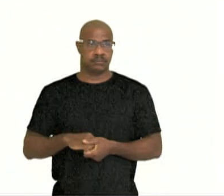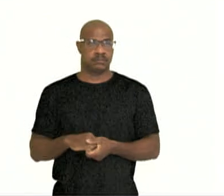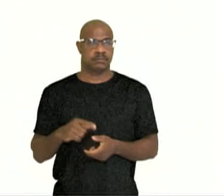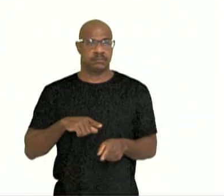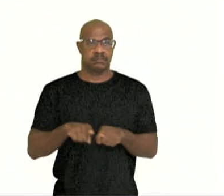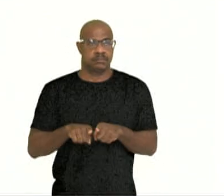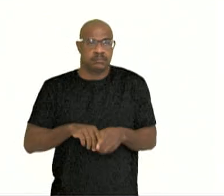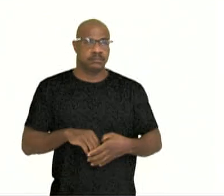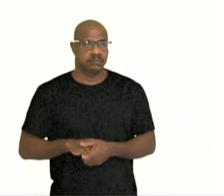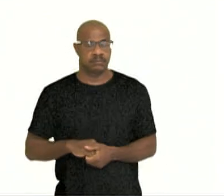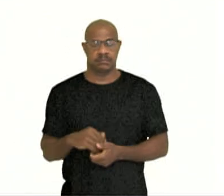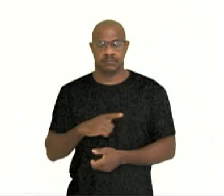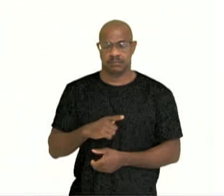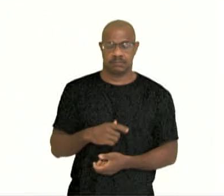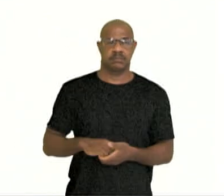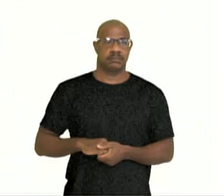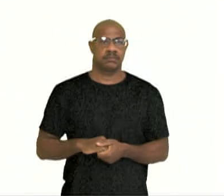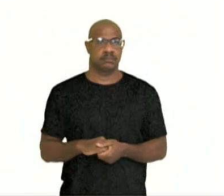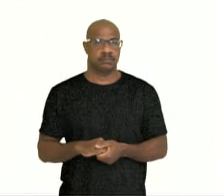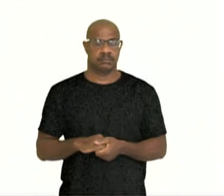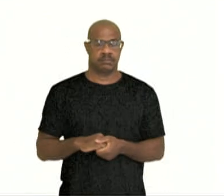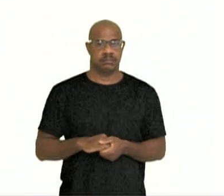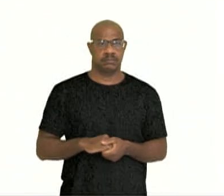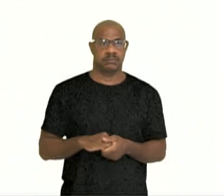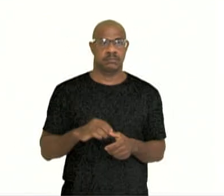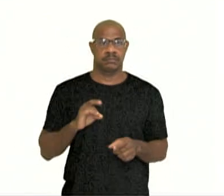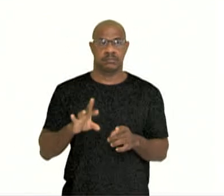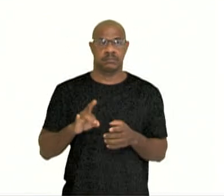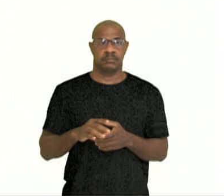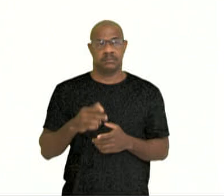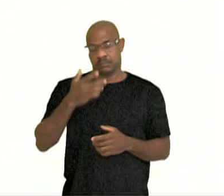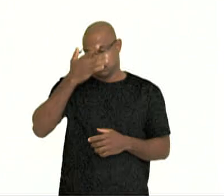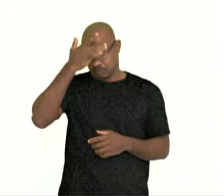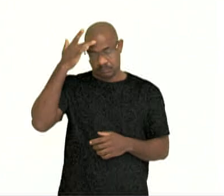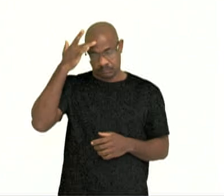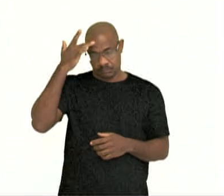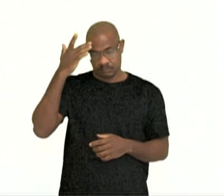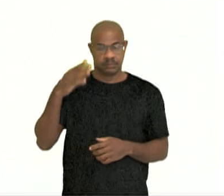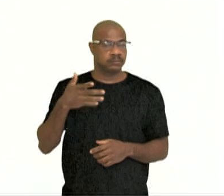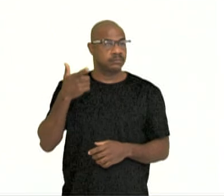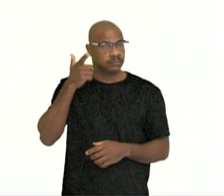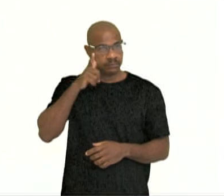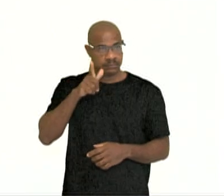os cruzados, os cavaleiros de Cristo, conseguem embarcar para o céu.